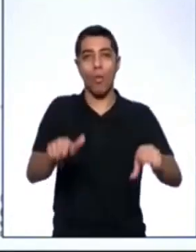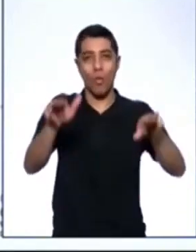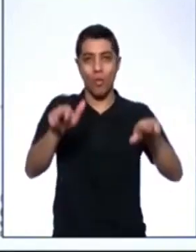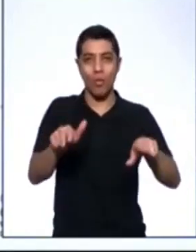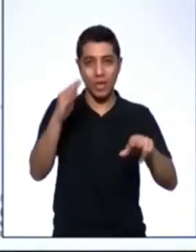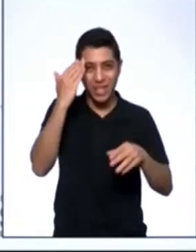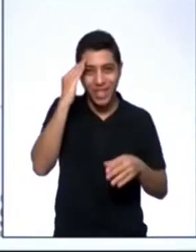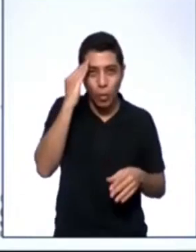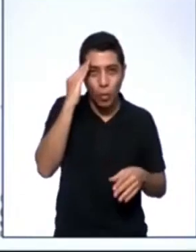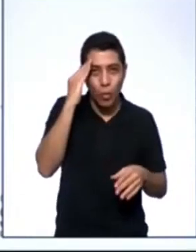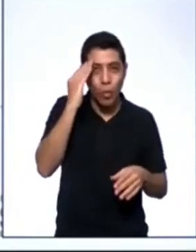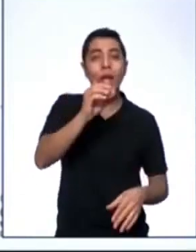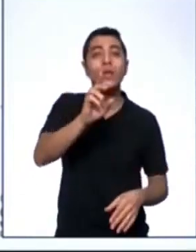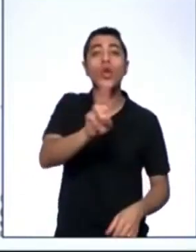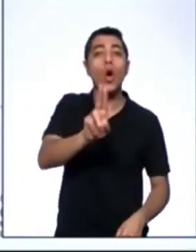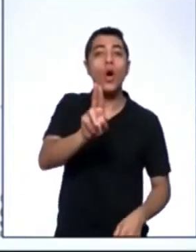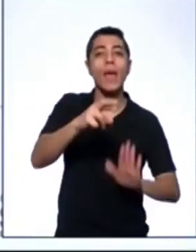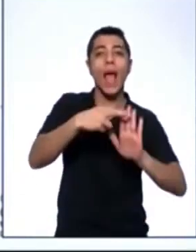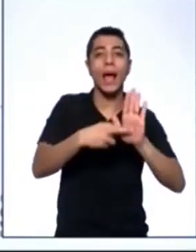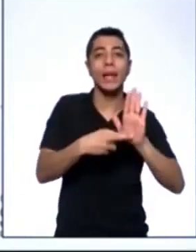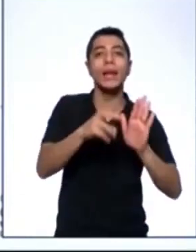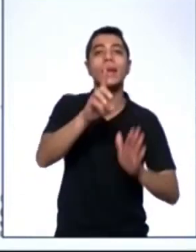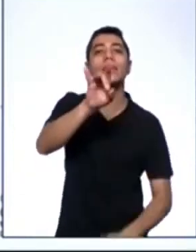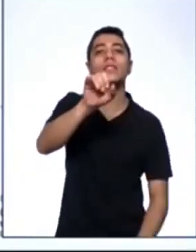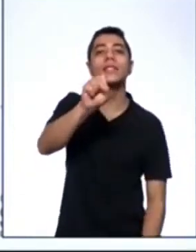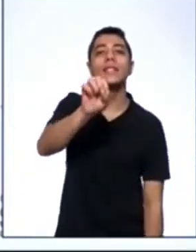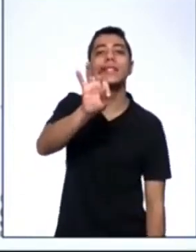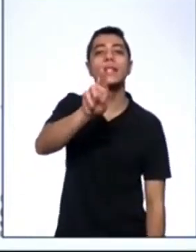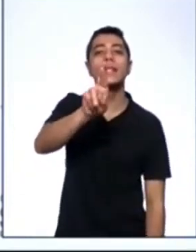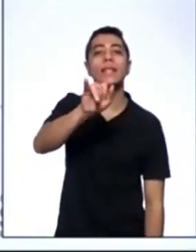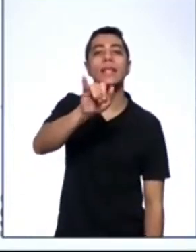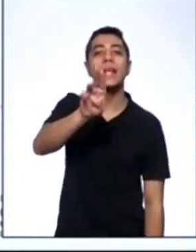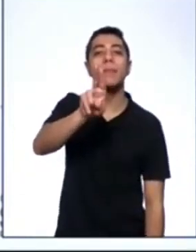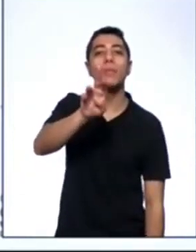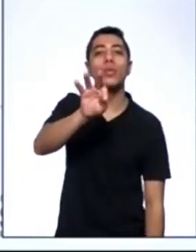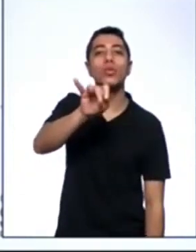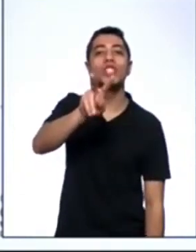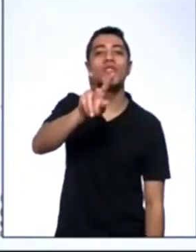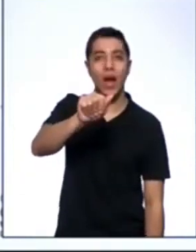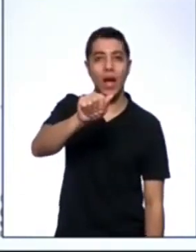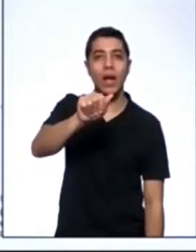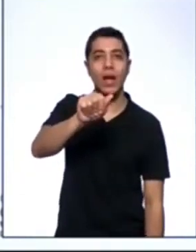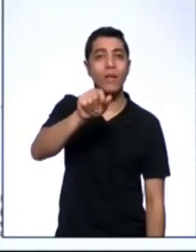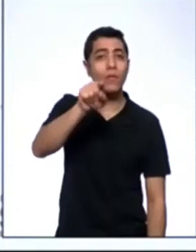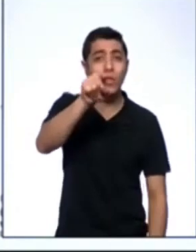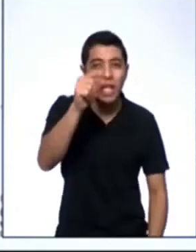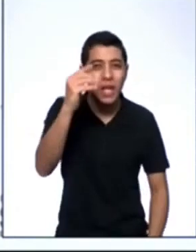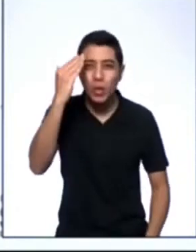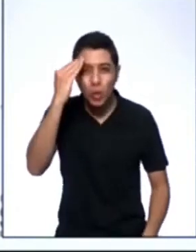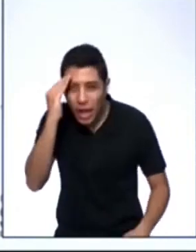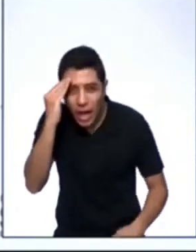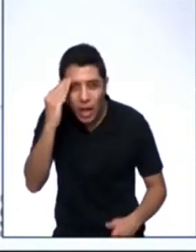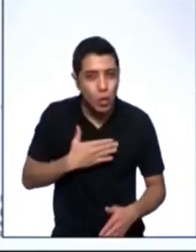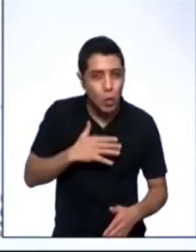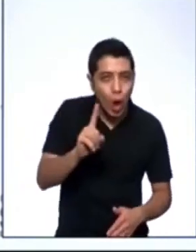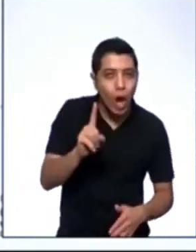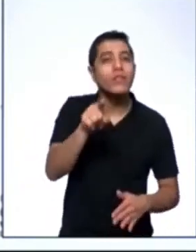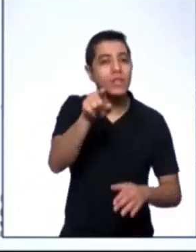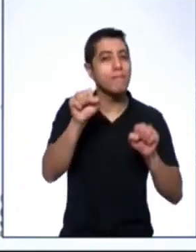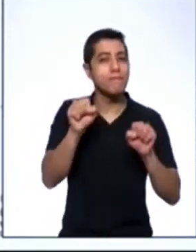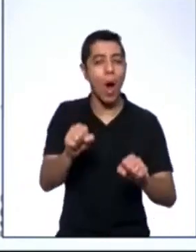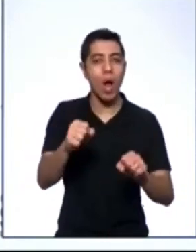não gostou distributiva mas a curiosidade que leva a pesquisar o porquê que pode multiplicar por 10